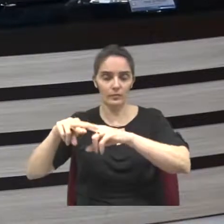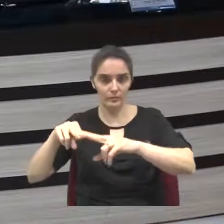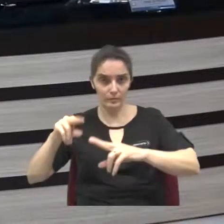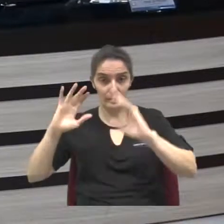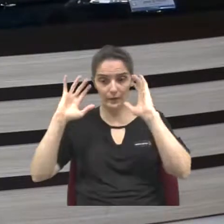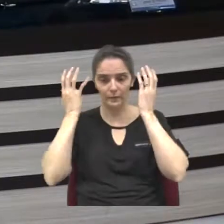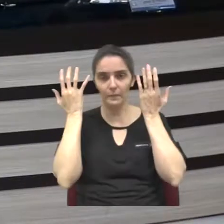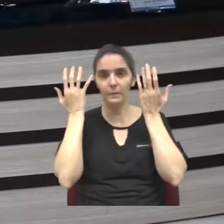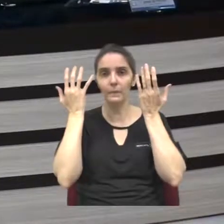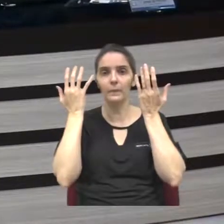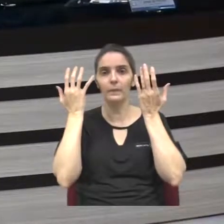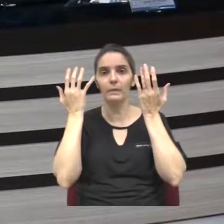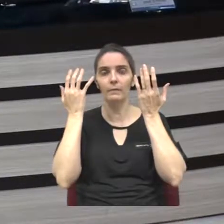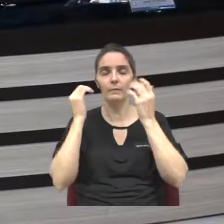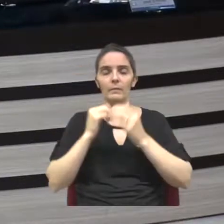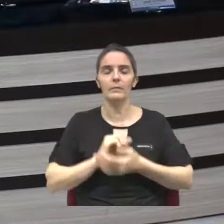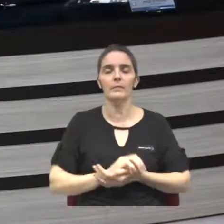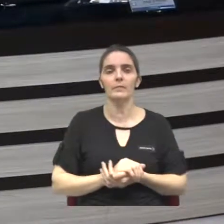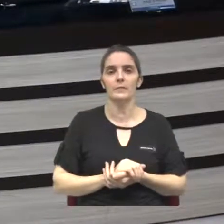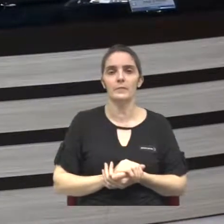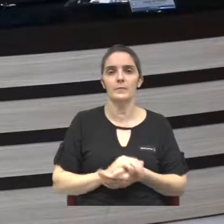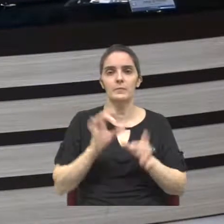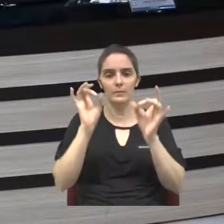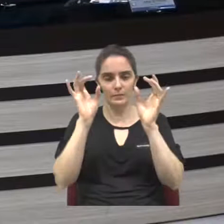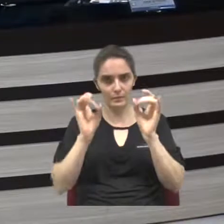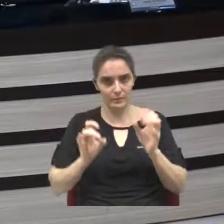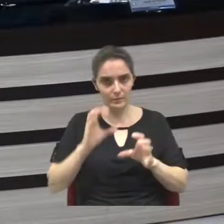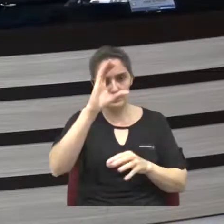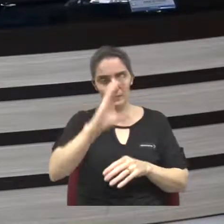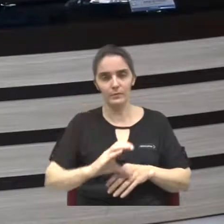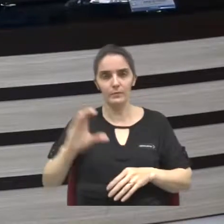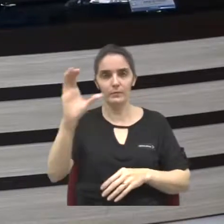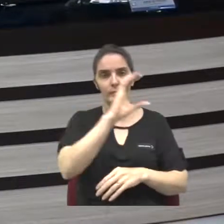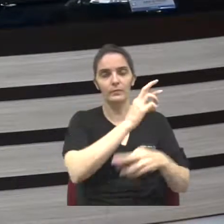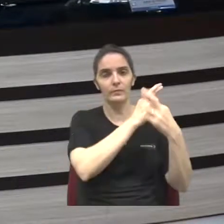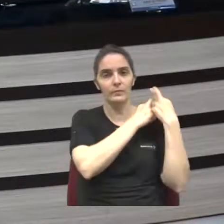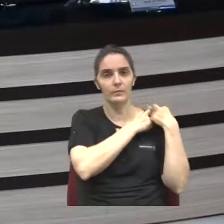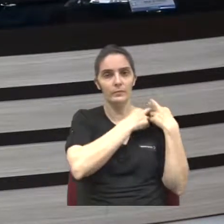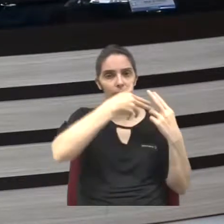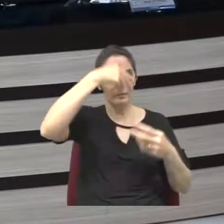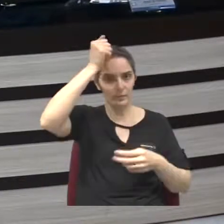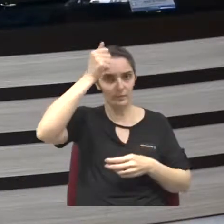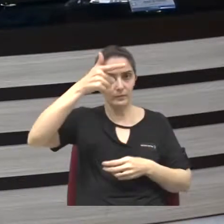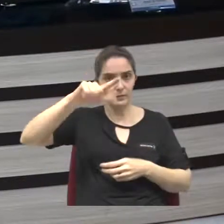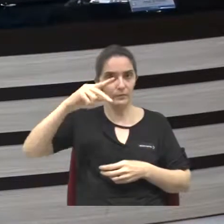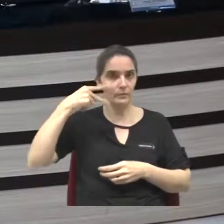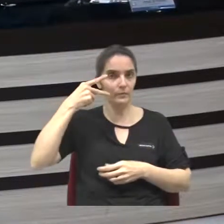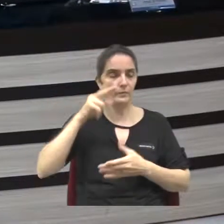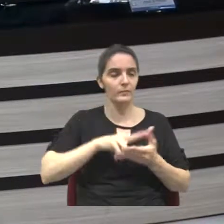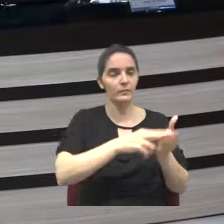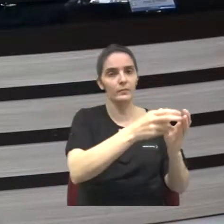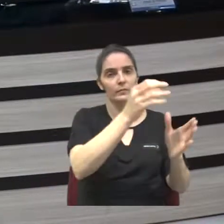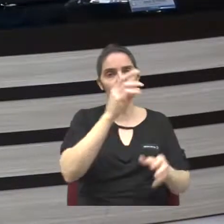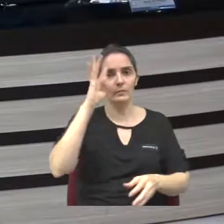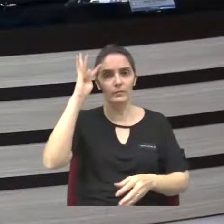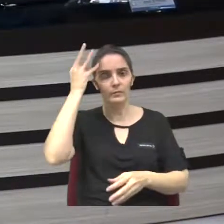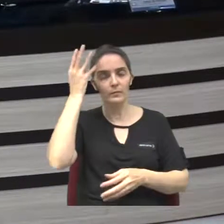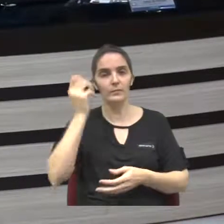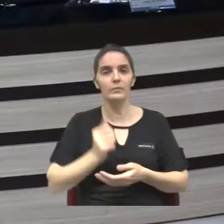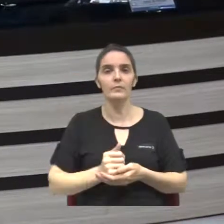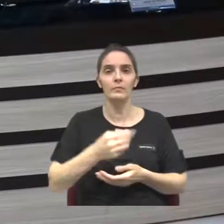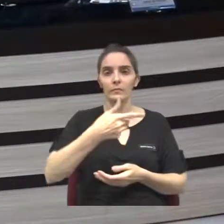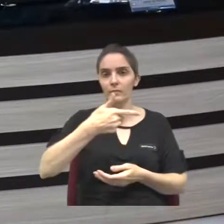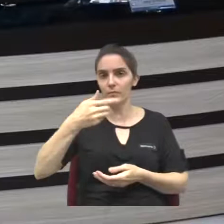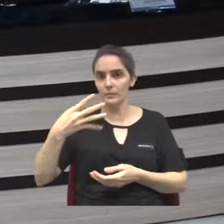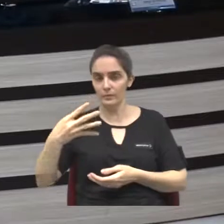padroeiro. Autoria, vereador Toninho Franco e outros vereadores. As comissões. Projeto de resolução número 24, barra 2019,